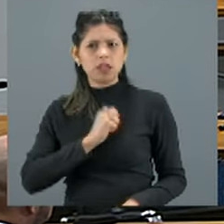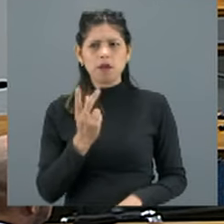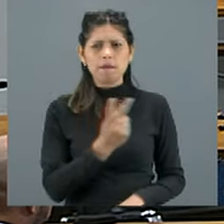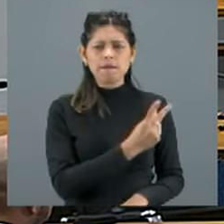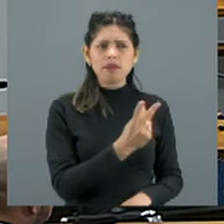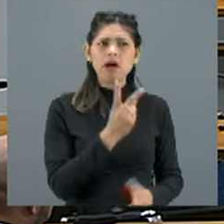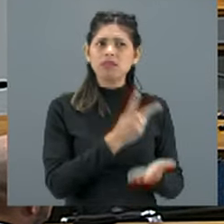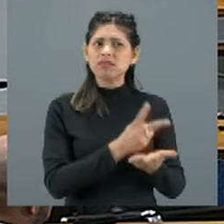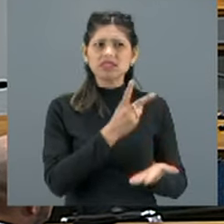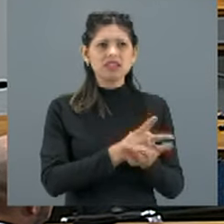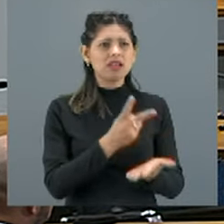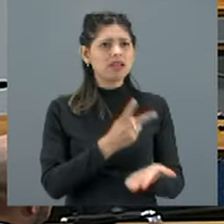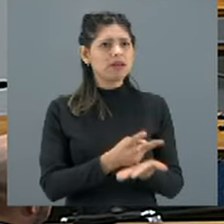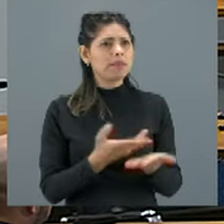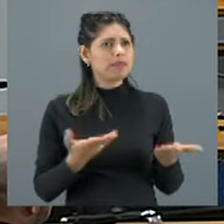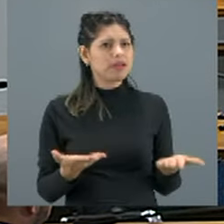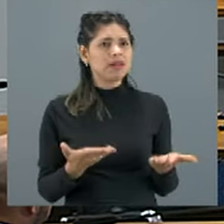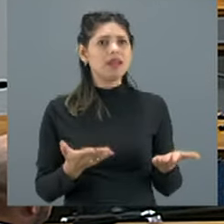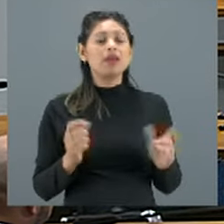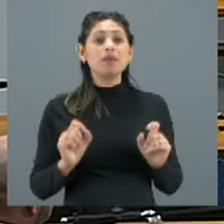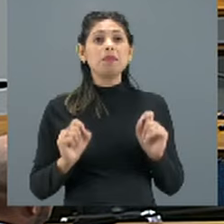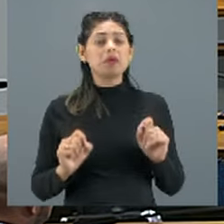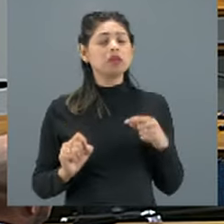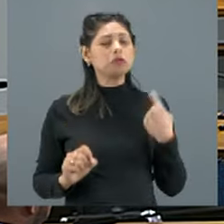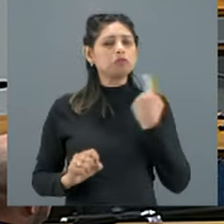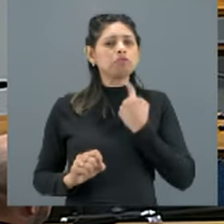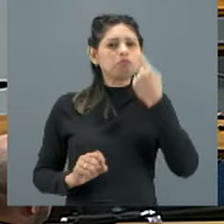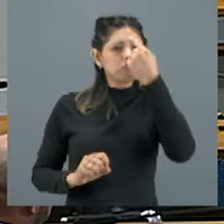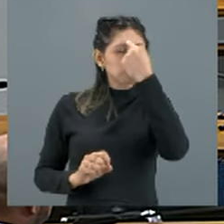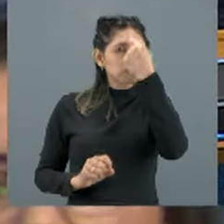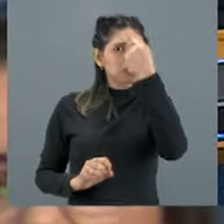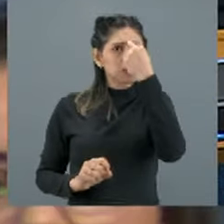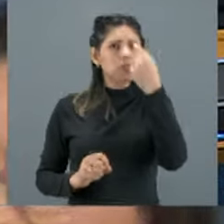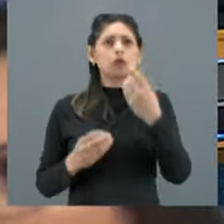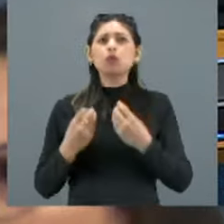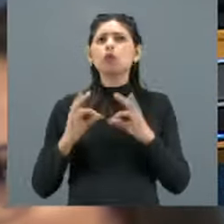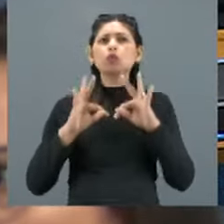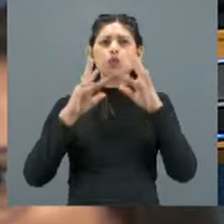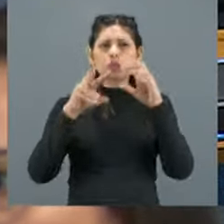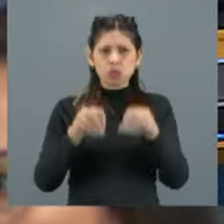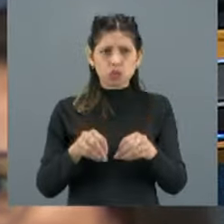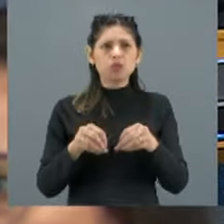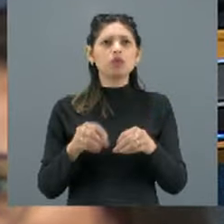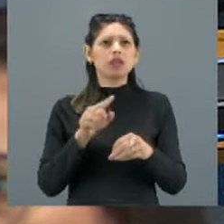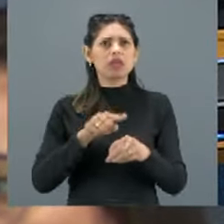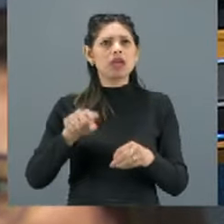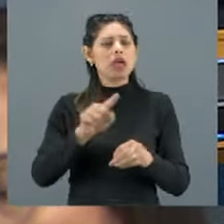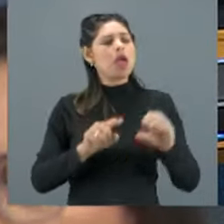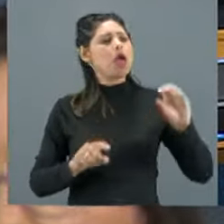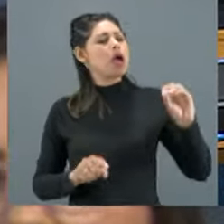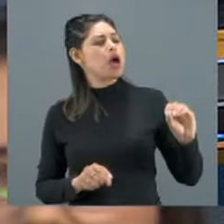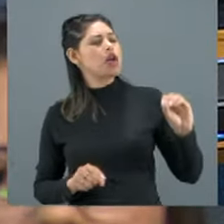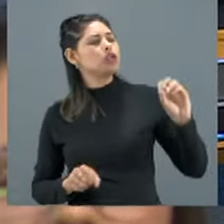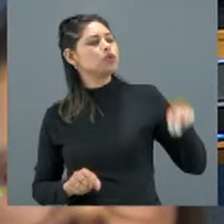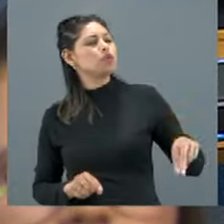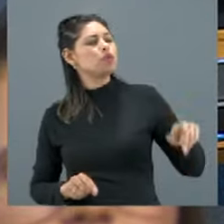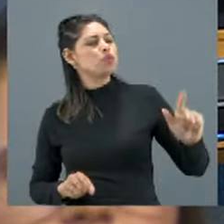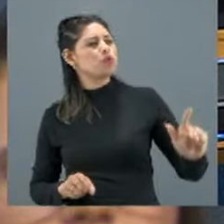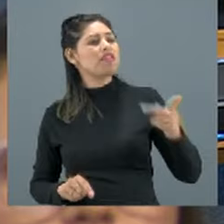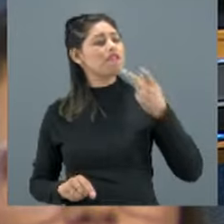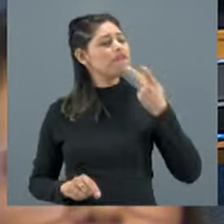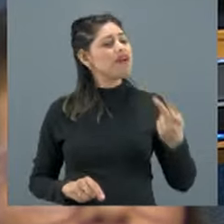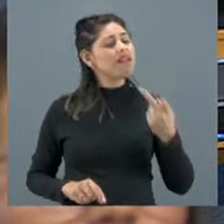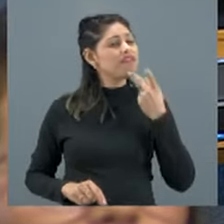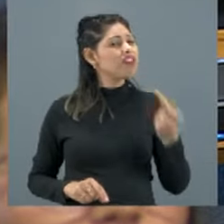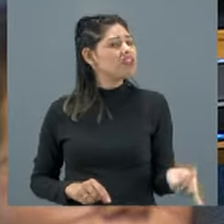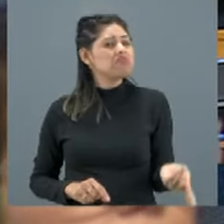traduziu numa frase aqui tudo que a gente pensa sobre as ONGs, né? Elas falam sobre isso, sobre aquilo,